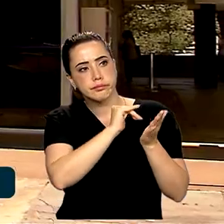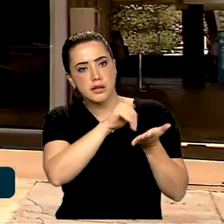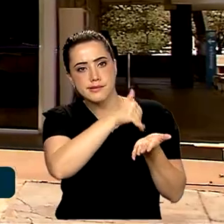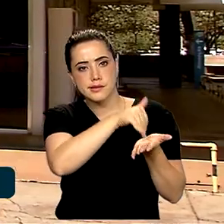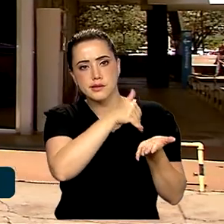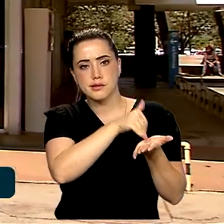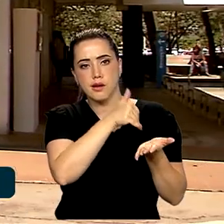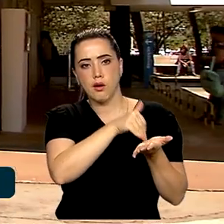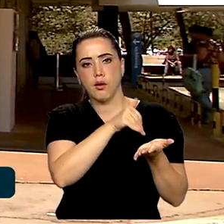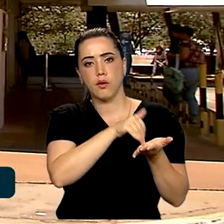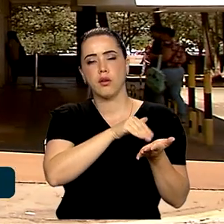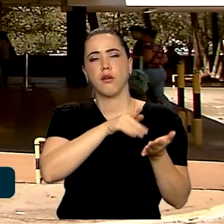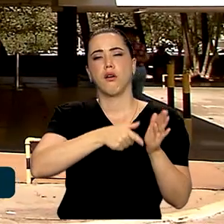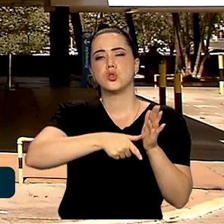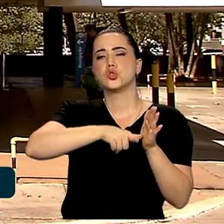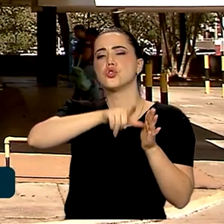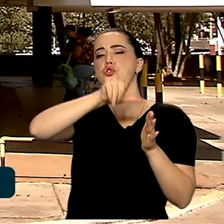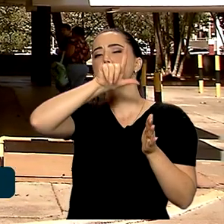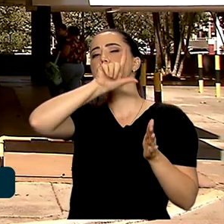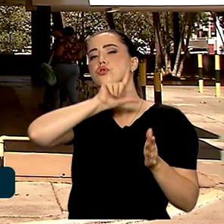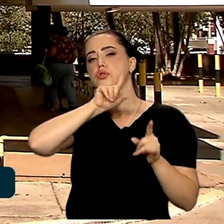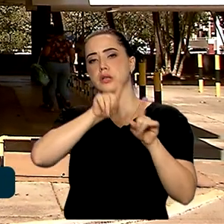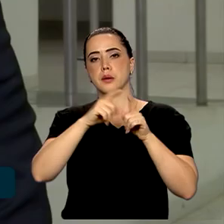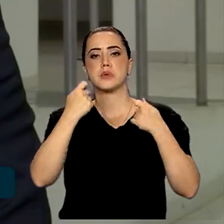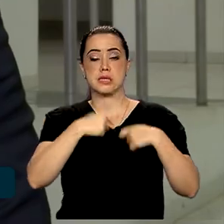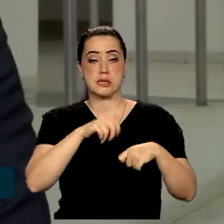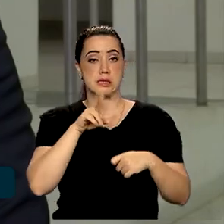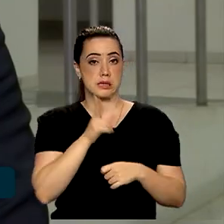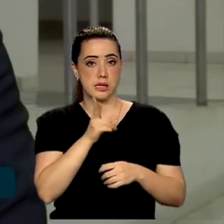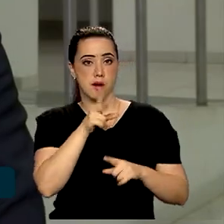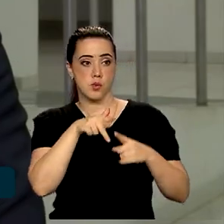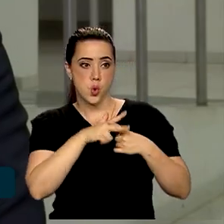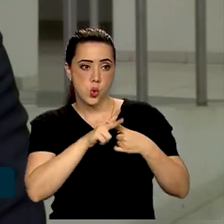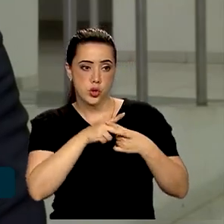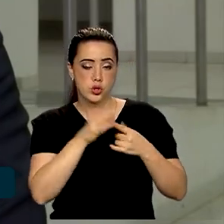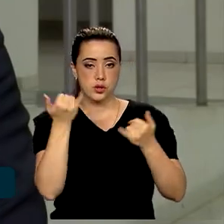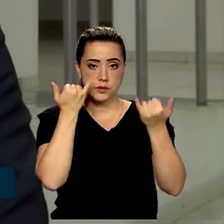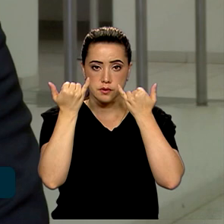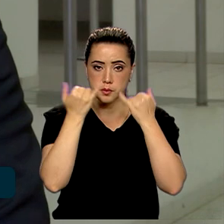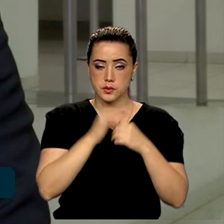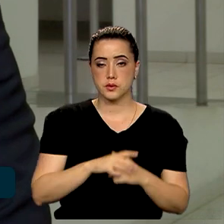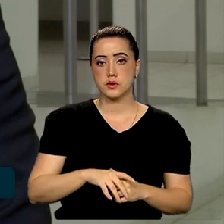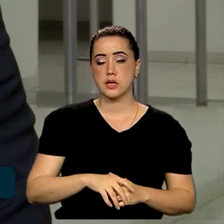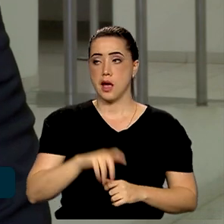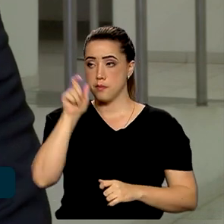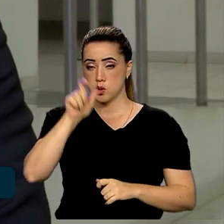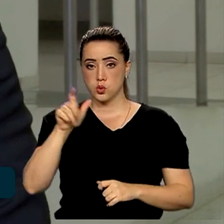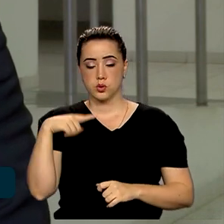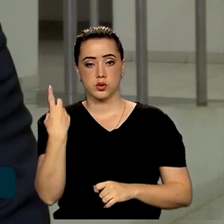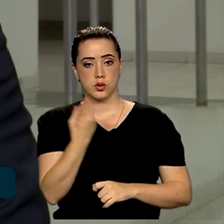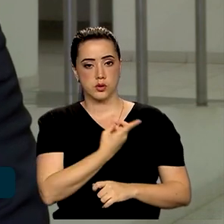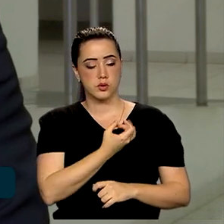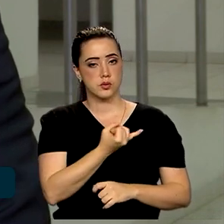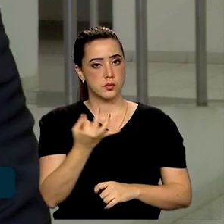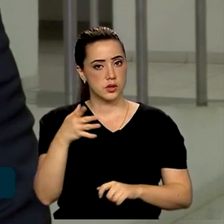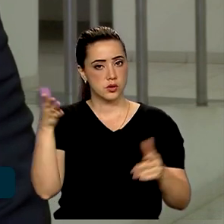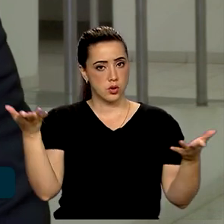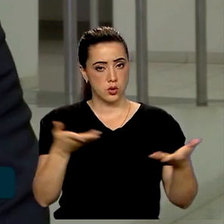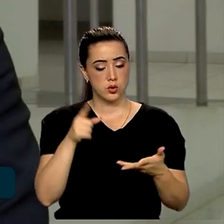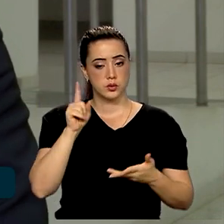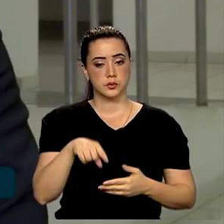é importante ter sempre o cadastro em dia. É muito importante que todo brasileiro, todo segurado nosso, a maioria dos brasileiros o